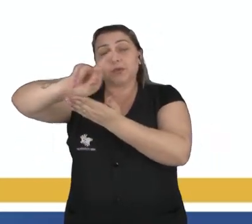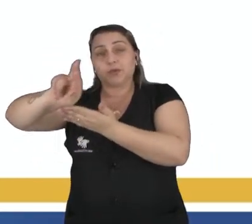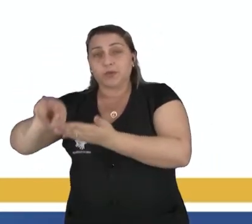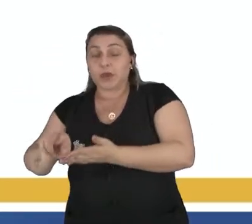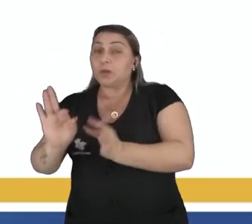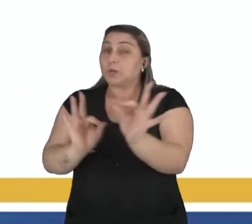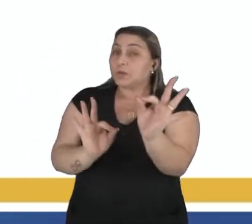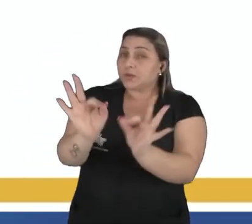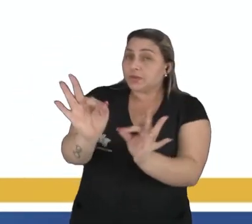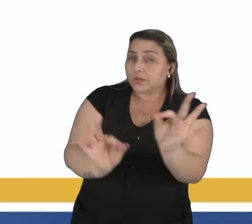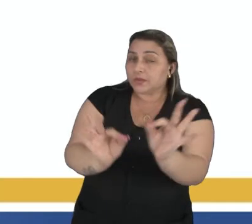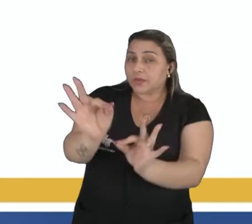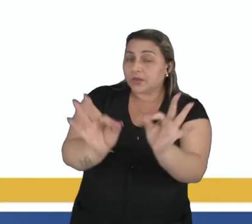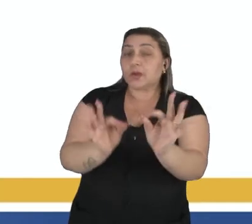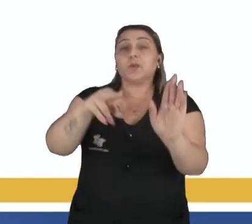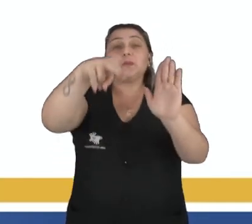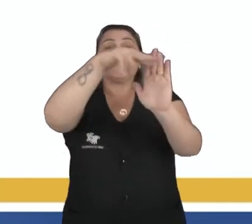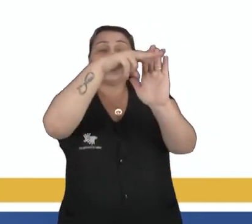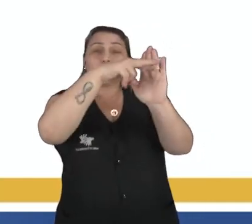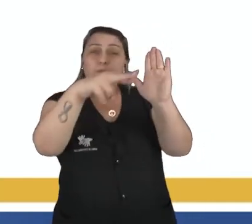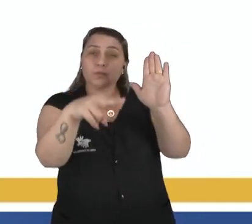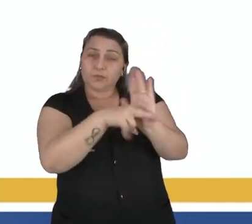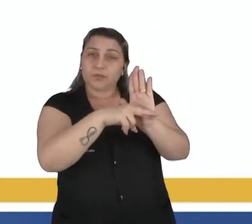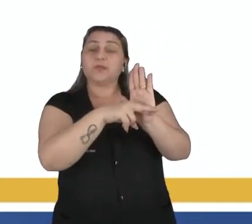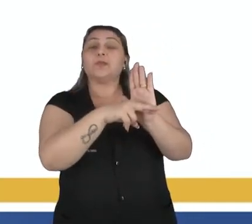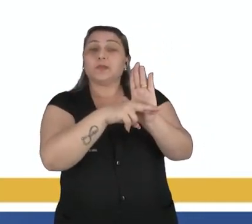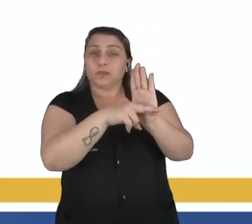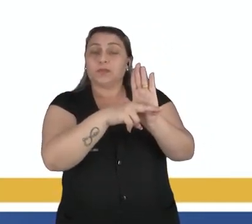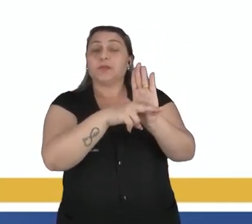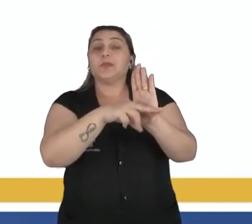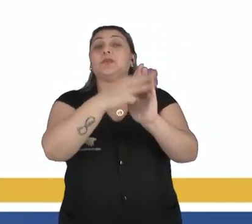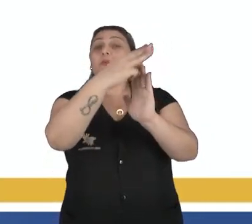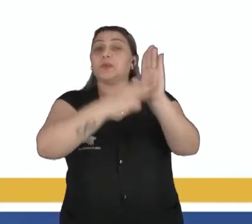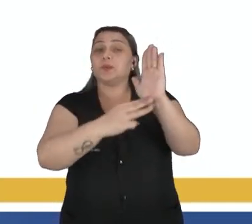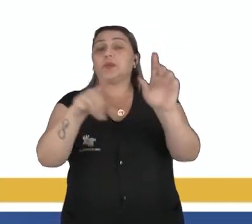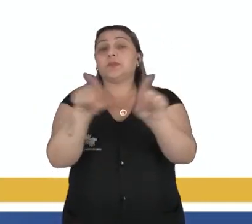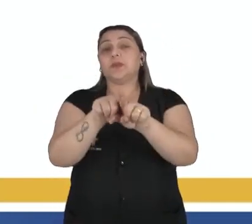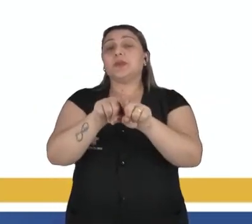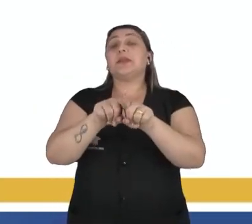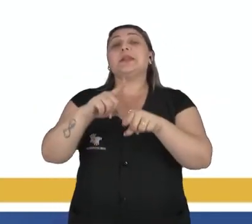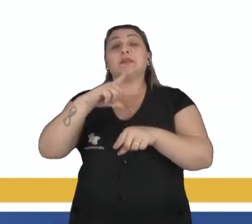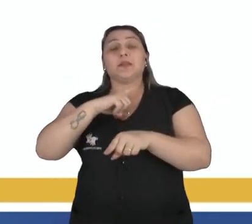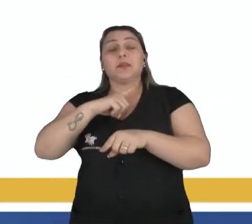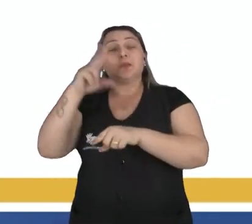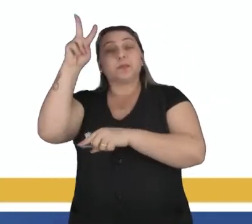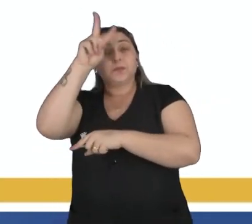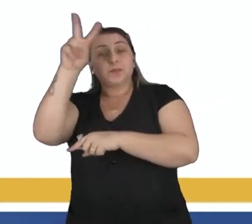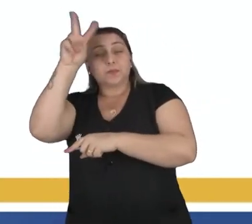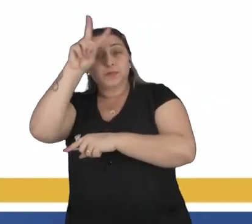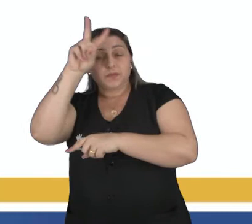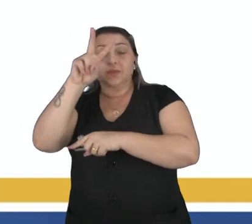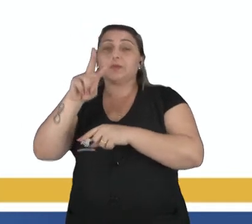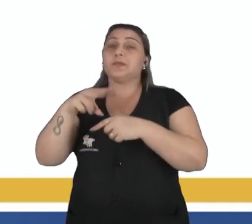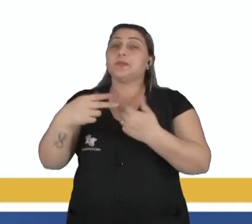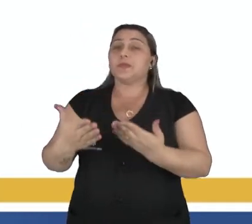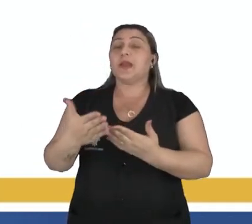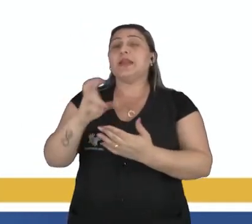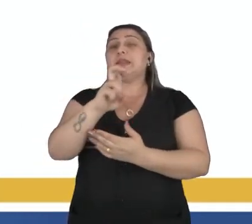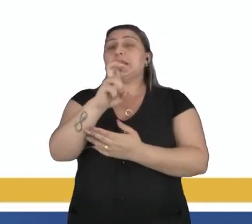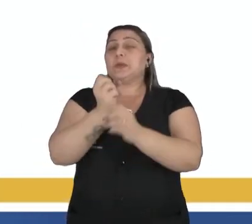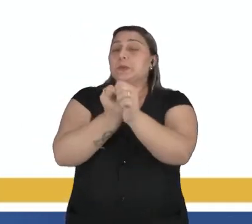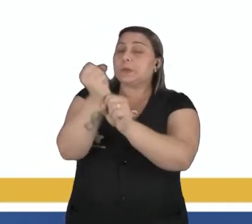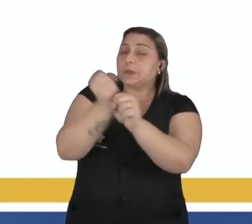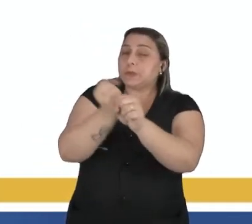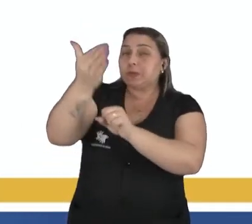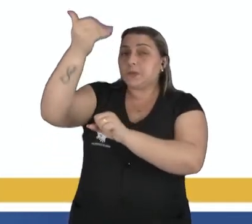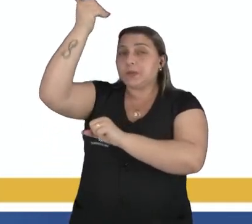forma organizada, com regras e métodos. Assim, há indícios históricos que há cerca de